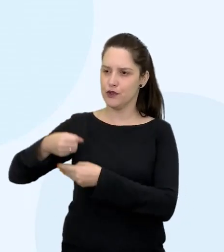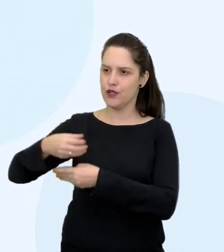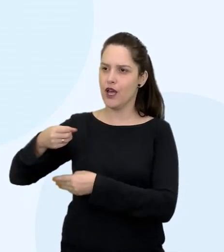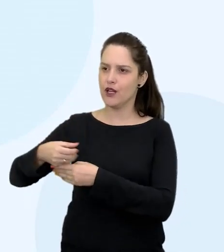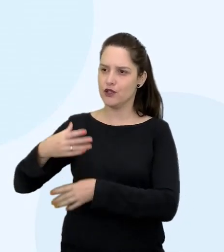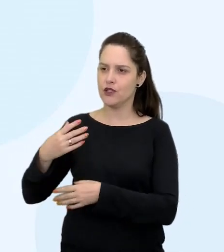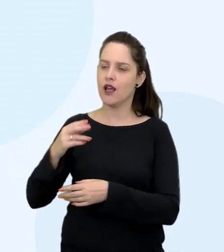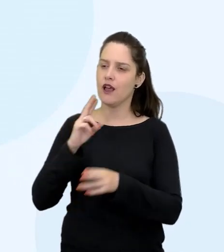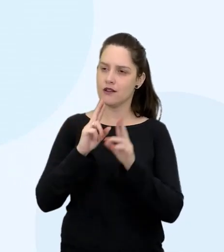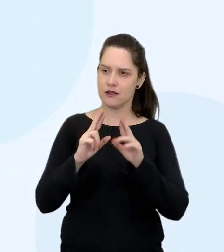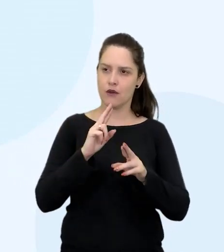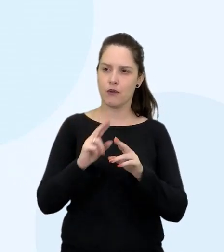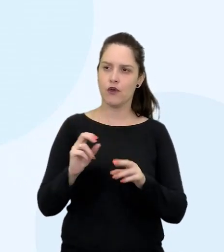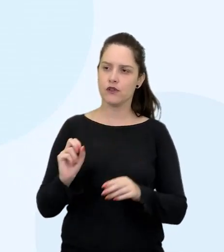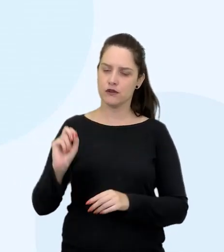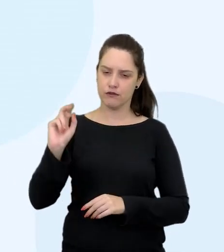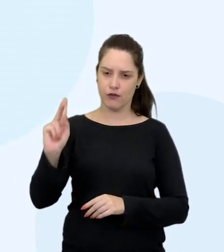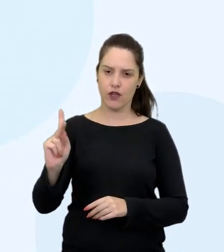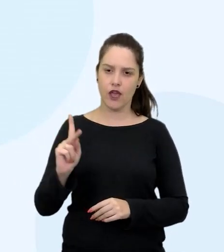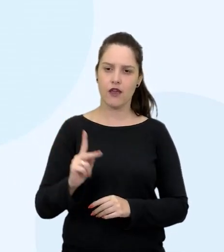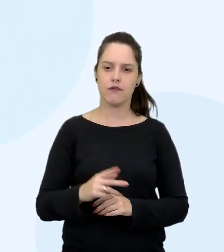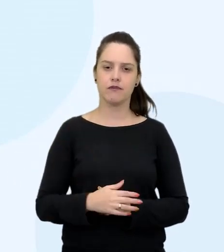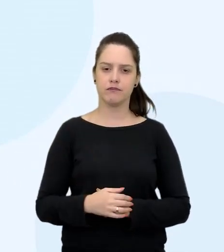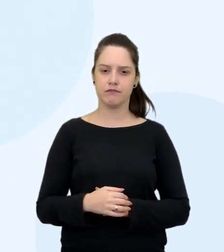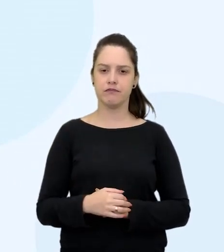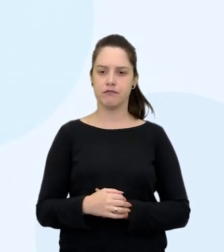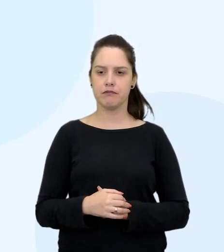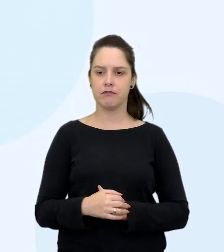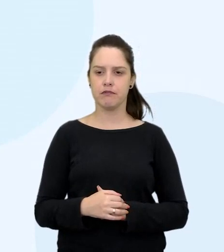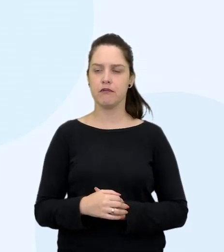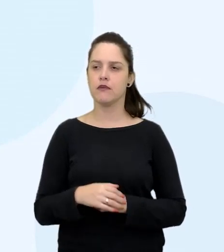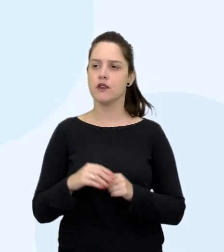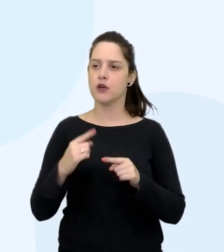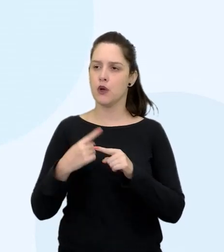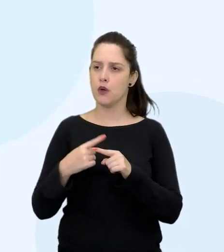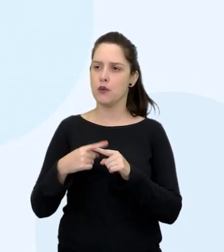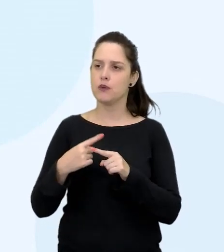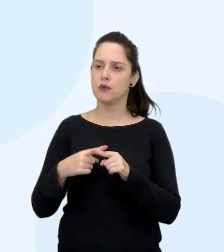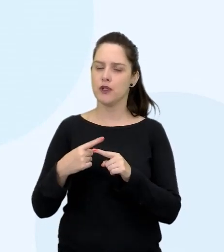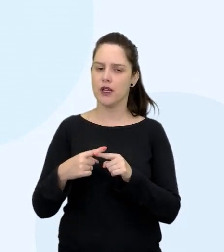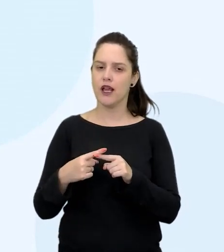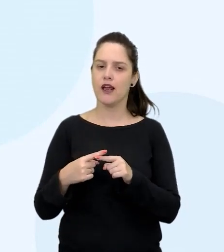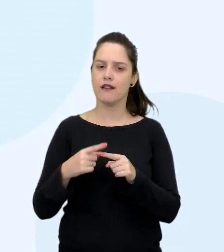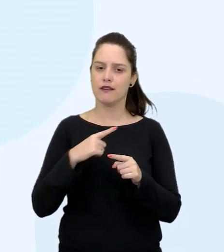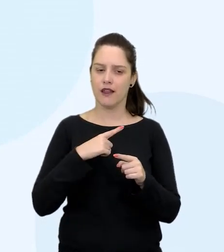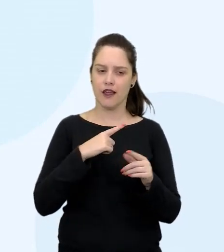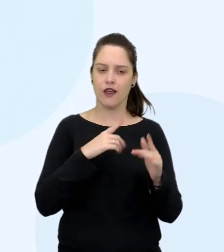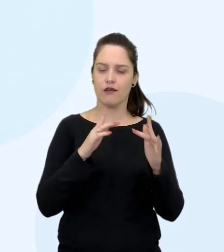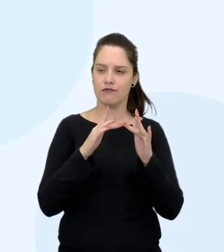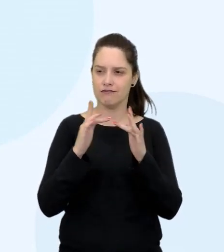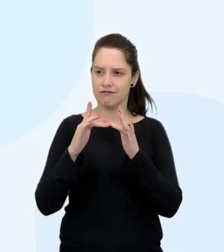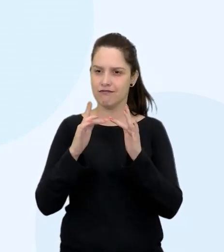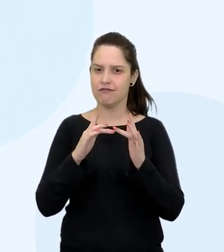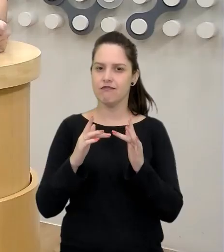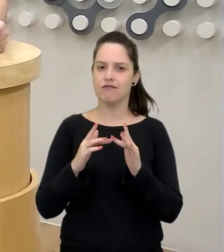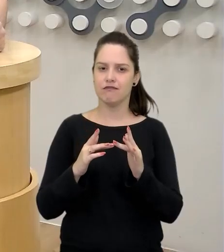as respostas aí. Mas eu já vou aproveitar que a Mafê está aqui, porque ela é a grande conhecedora de Cortázar, e aí a gente já vai falar um pouquinho deles,